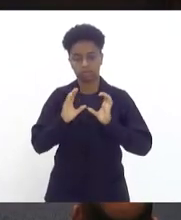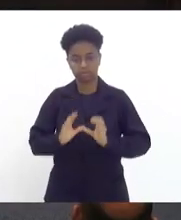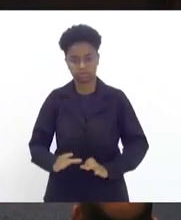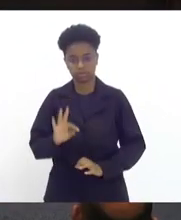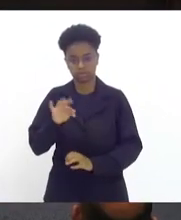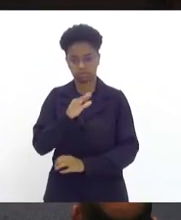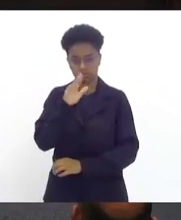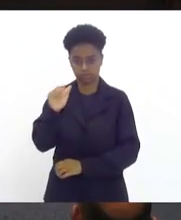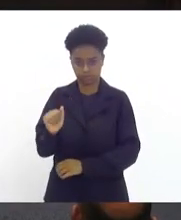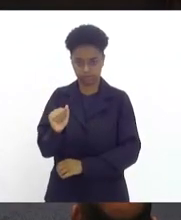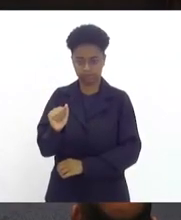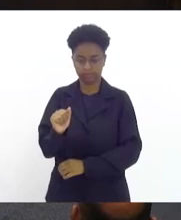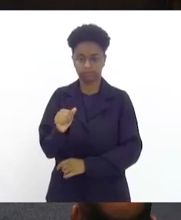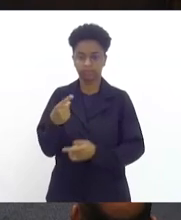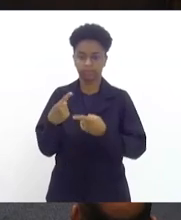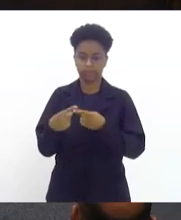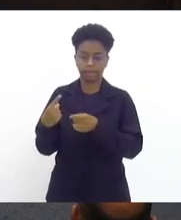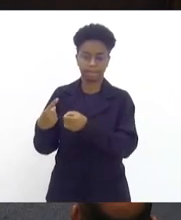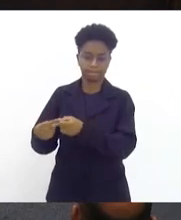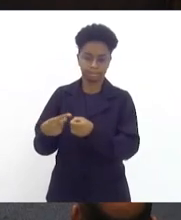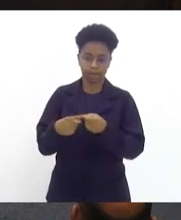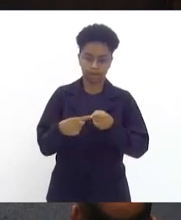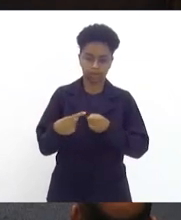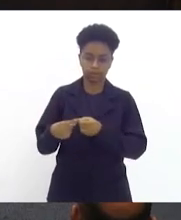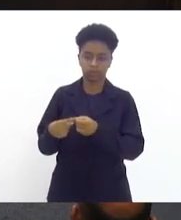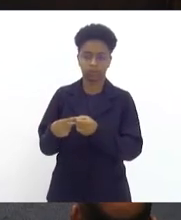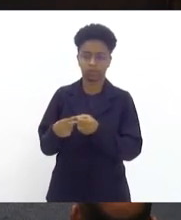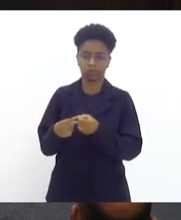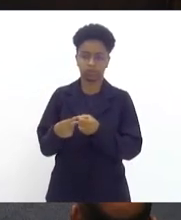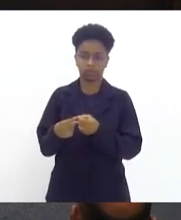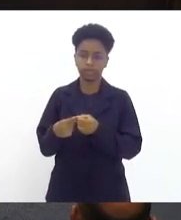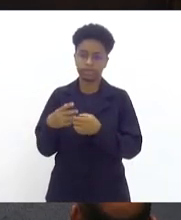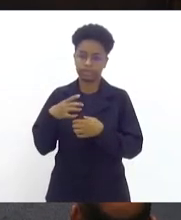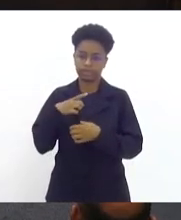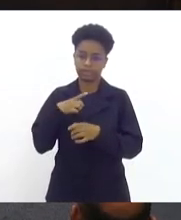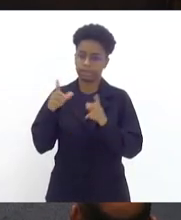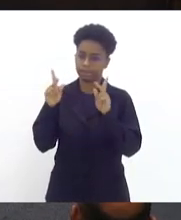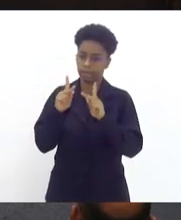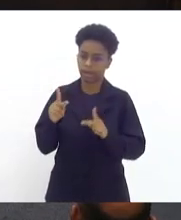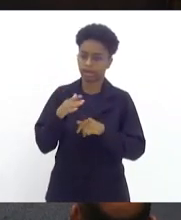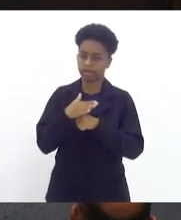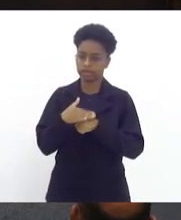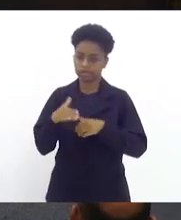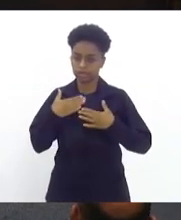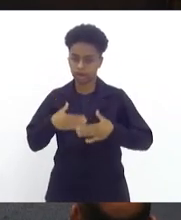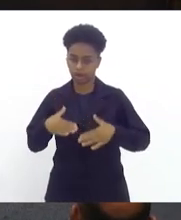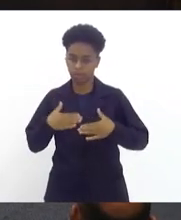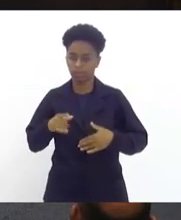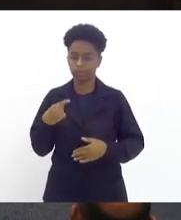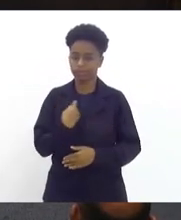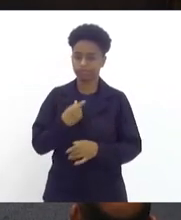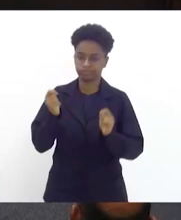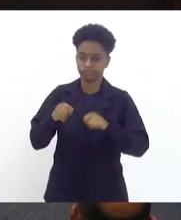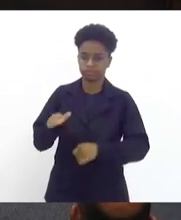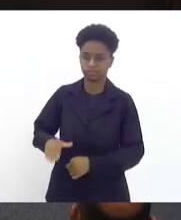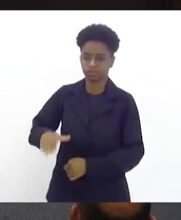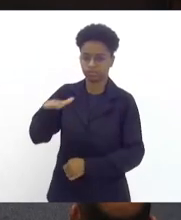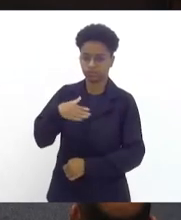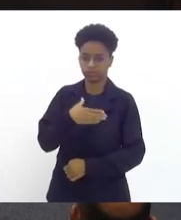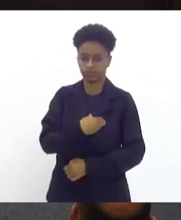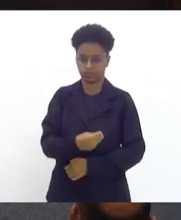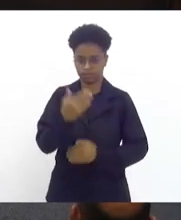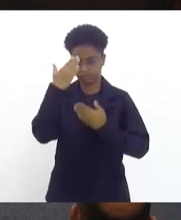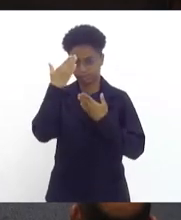Tijuca como nós que é um bairro mais de mais paz e mais tranquilidade onde a gente possa criar nossos filhos obrigado Presidente